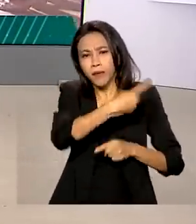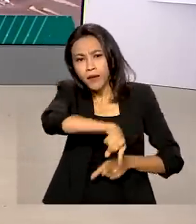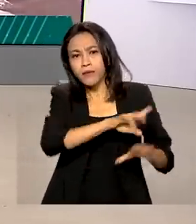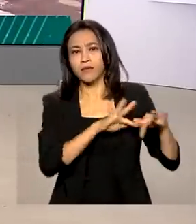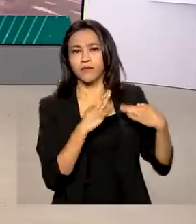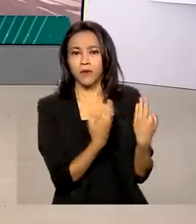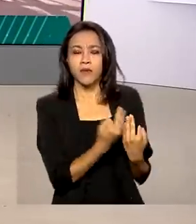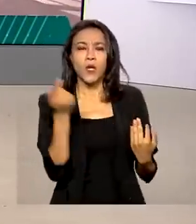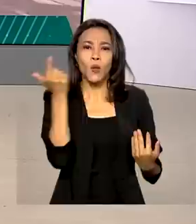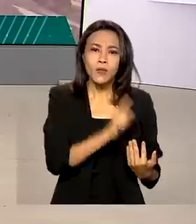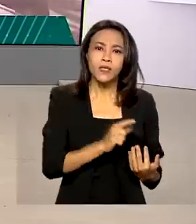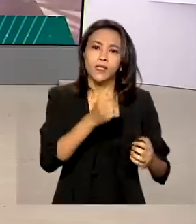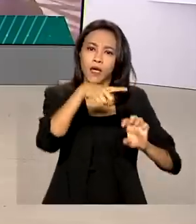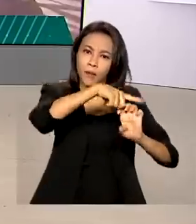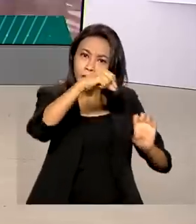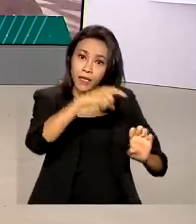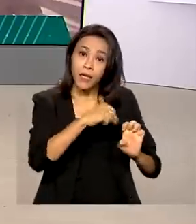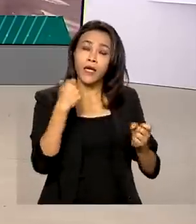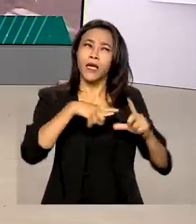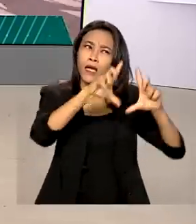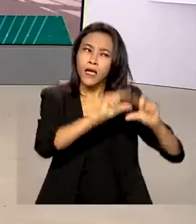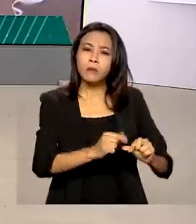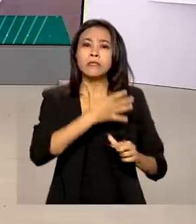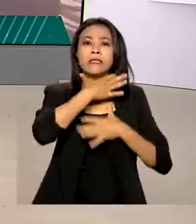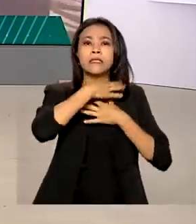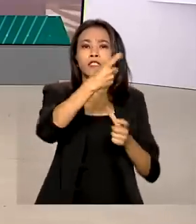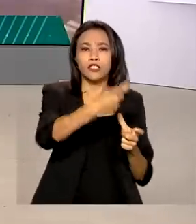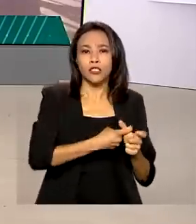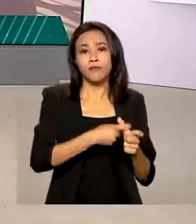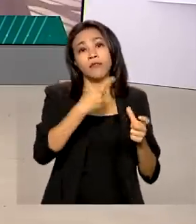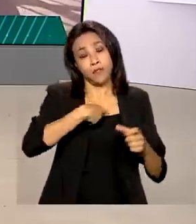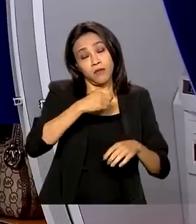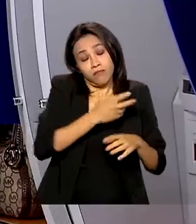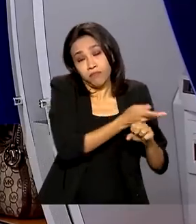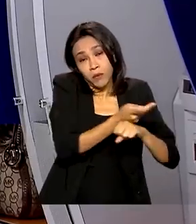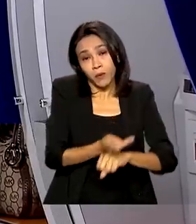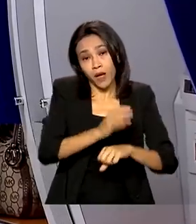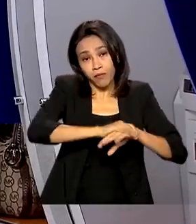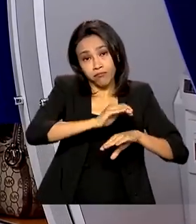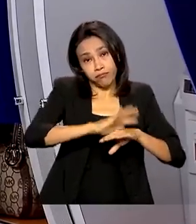de empreender reduzir dívidas e buscar autonomia